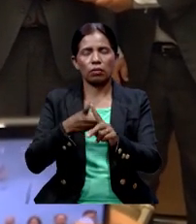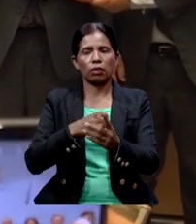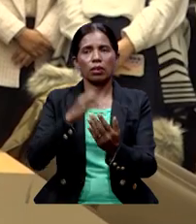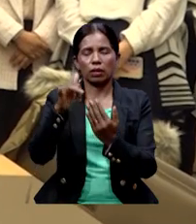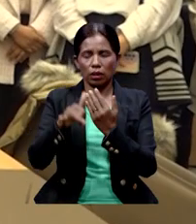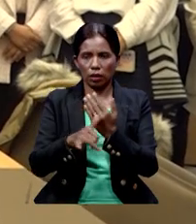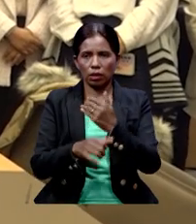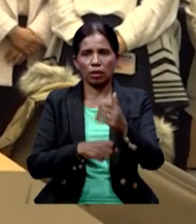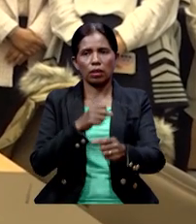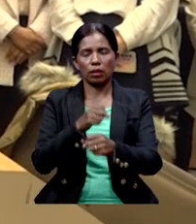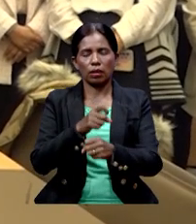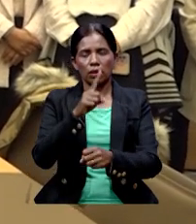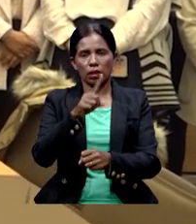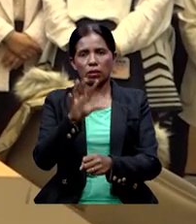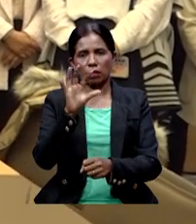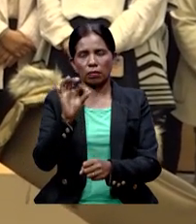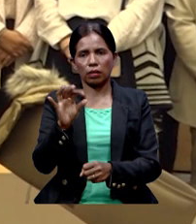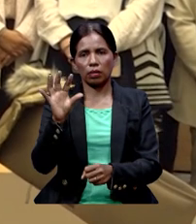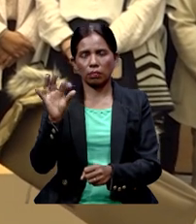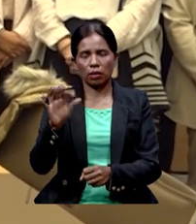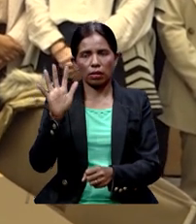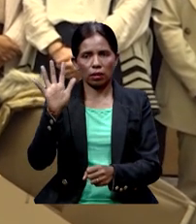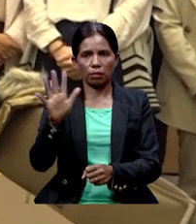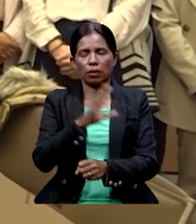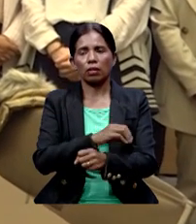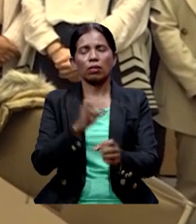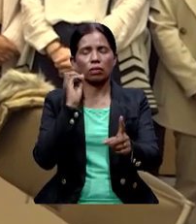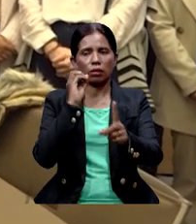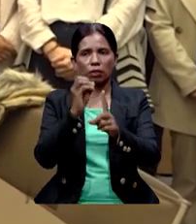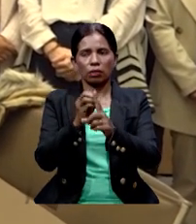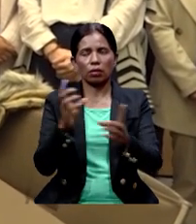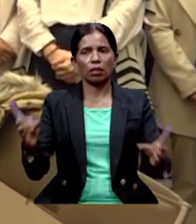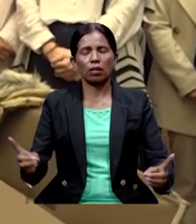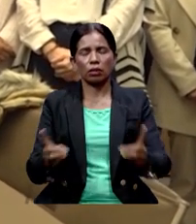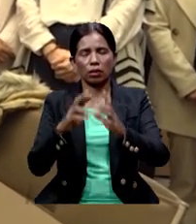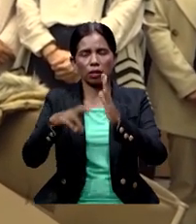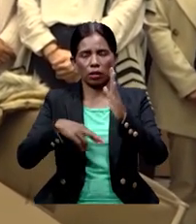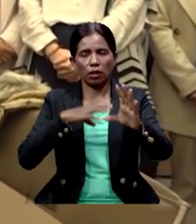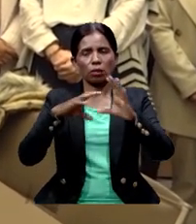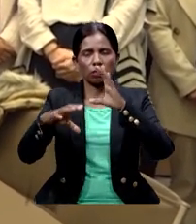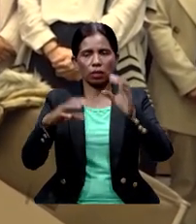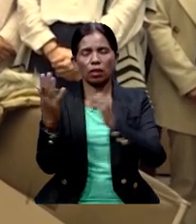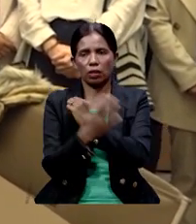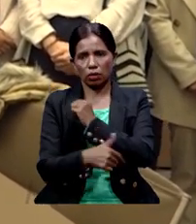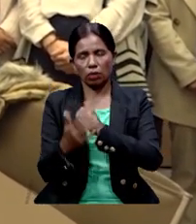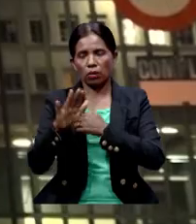Zanero tinha rihun Ida Atusia Senores em Lima. O objetivo é atuar a regra comércio entre nação